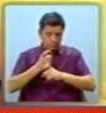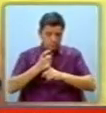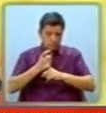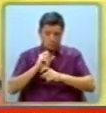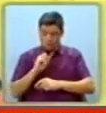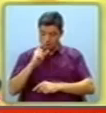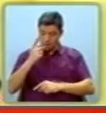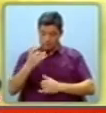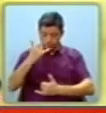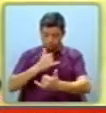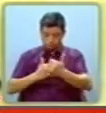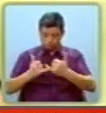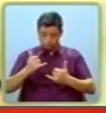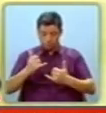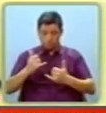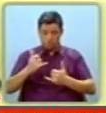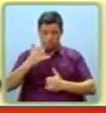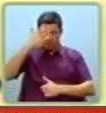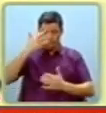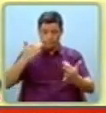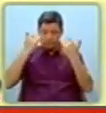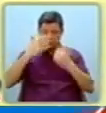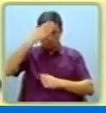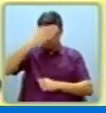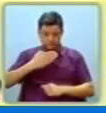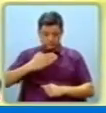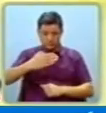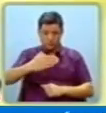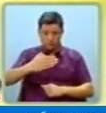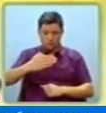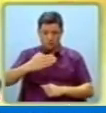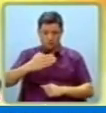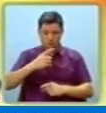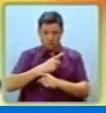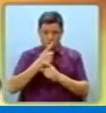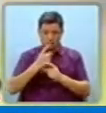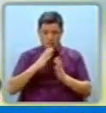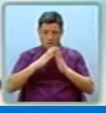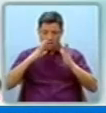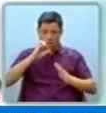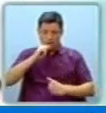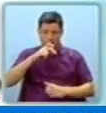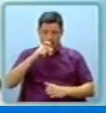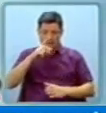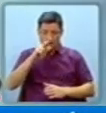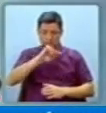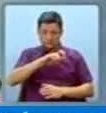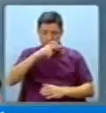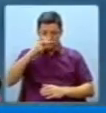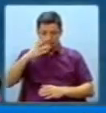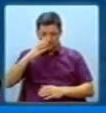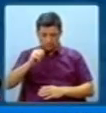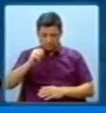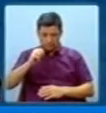rapidamente, passamos também para uma outra notícia da semana, que é de, imagina tu, monstruosas galáxias bebés, que foram descobertas